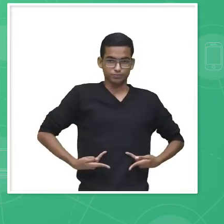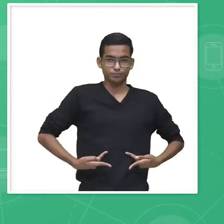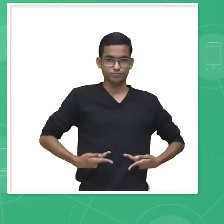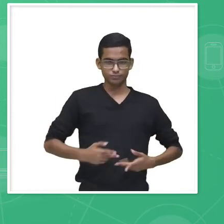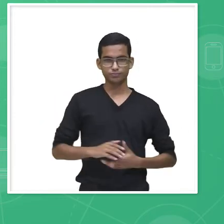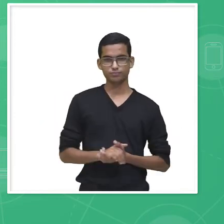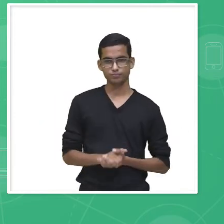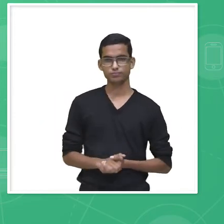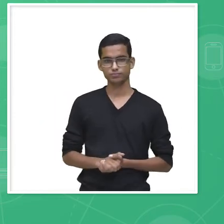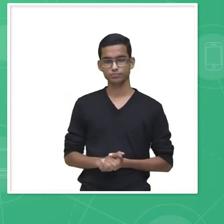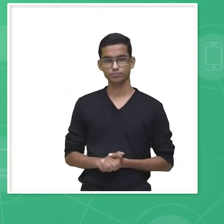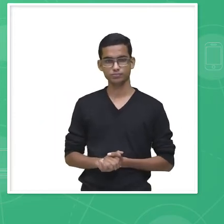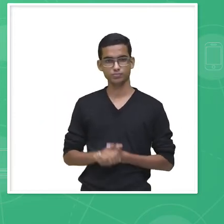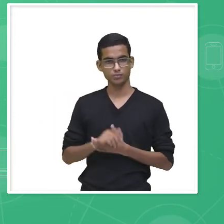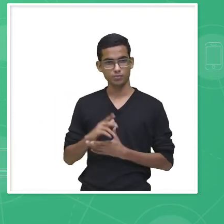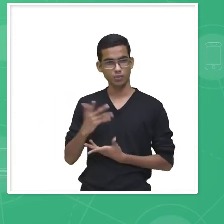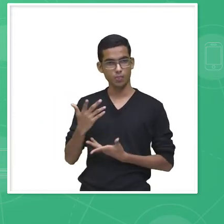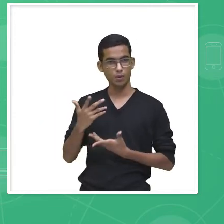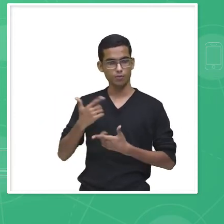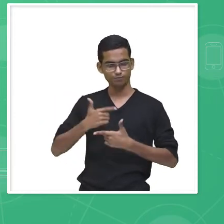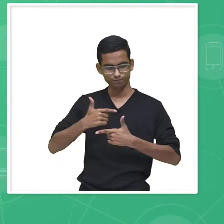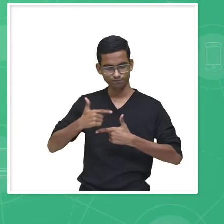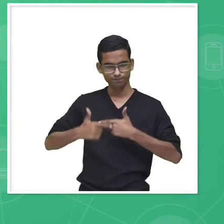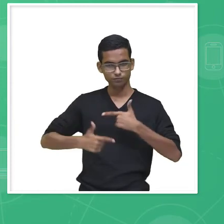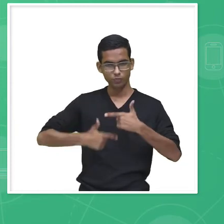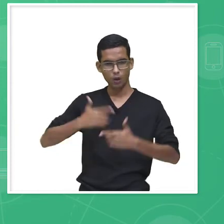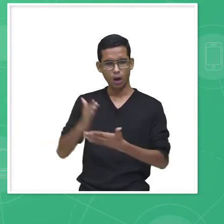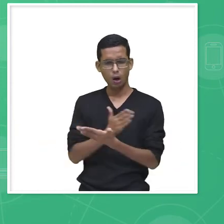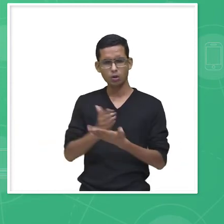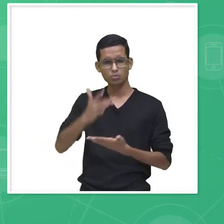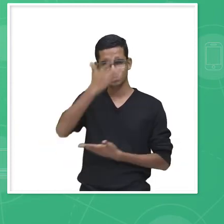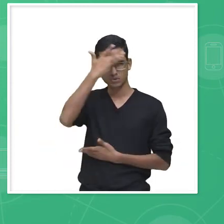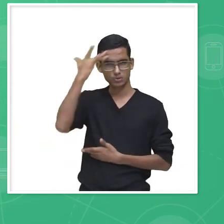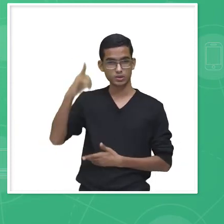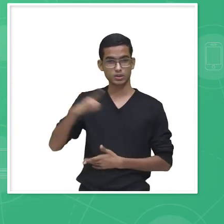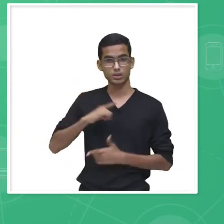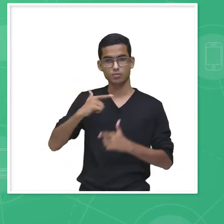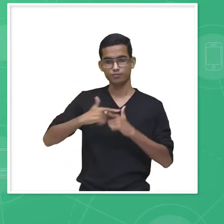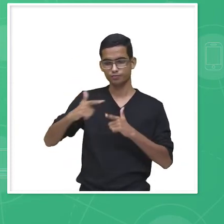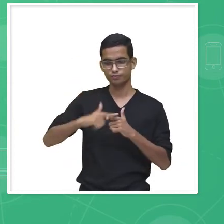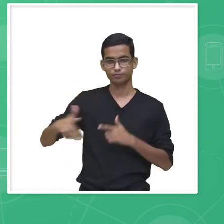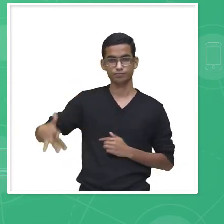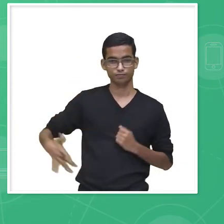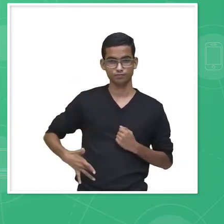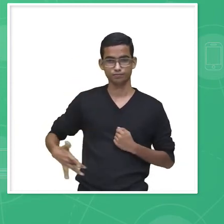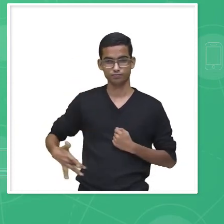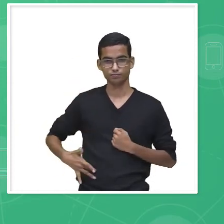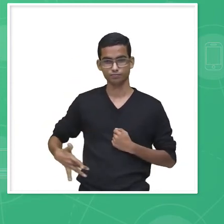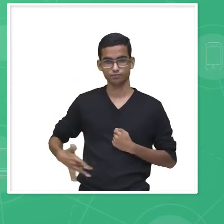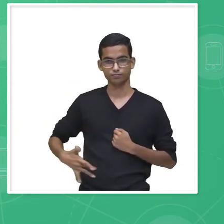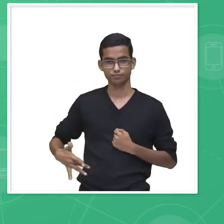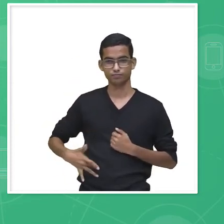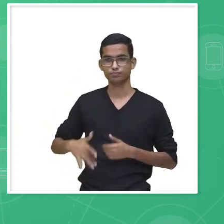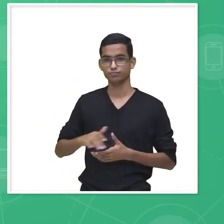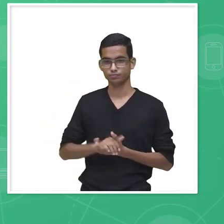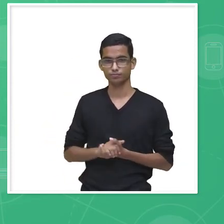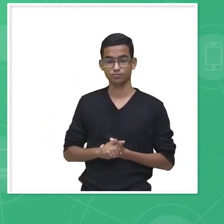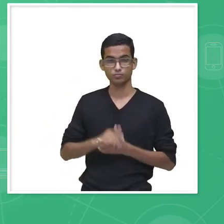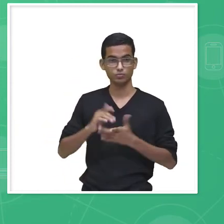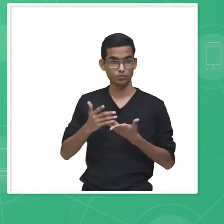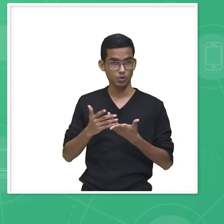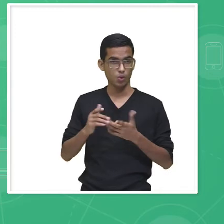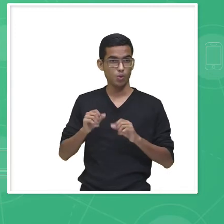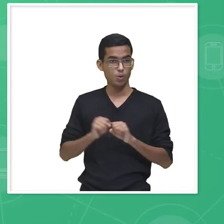hemodiálise quer né em alguns pacientes ele tem algum problema renal Ok então a gente vê que sistema